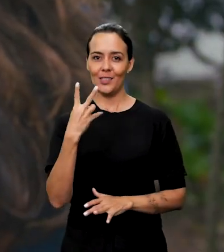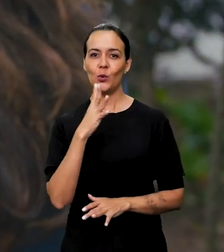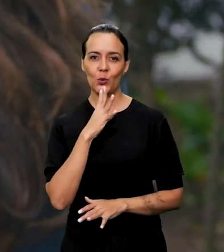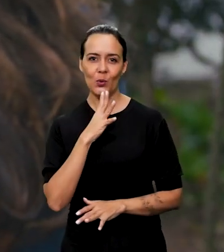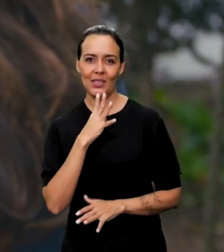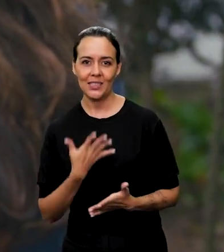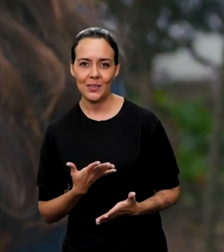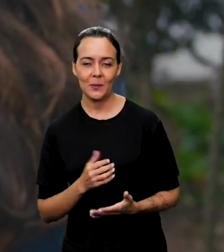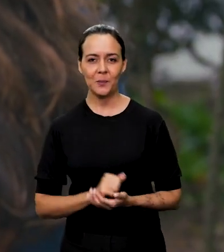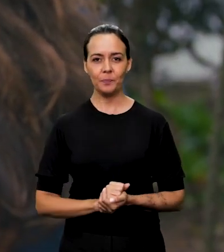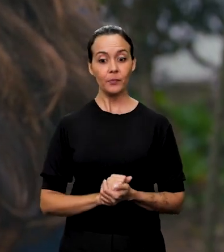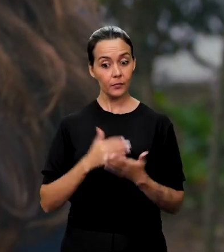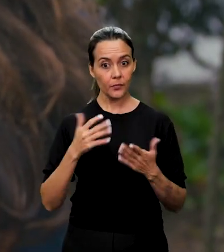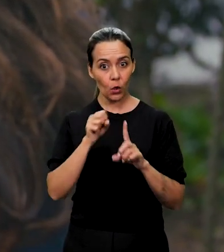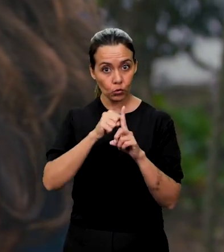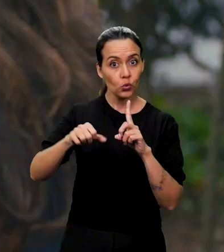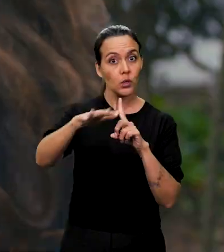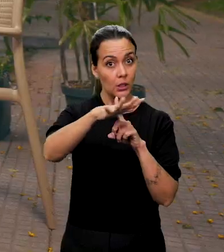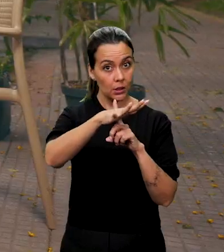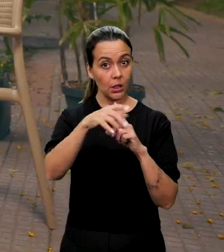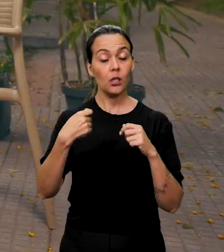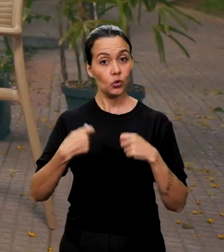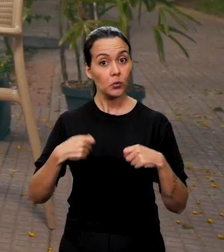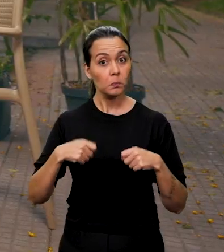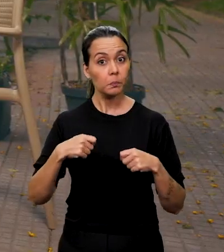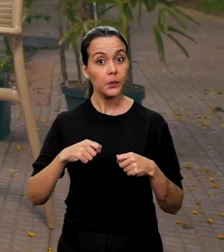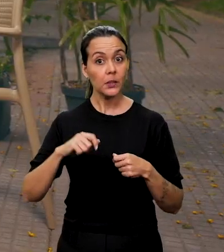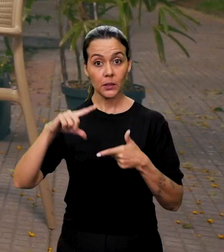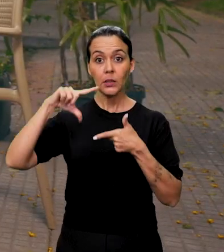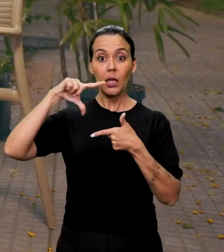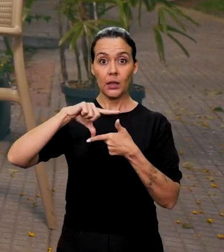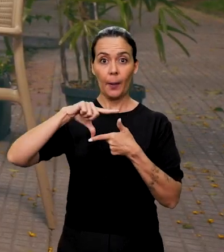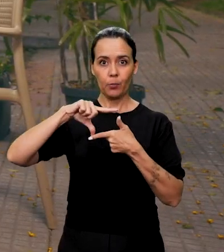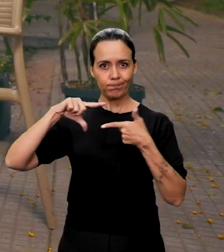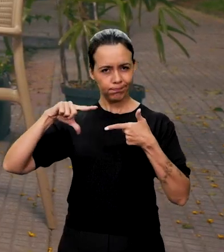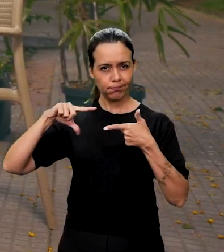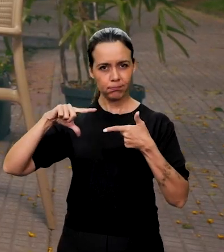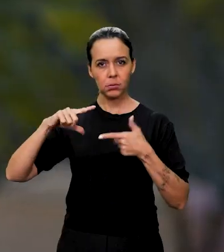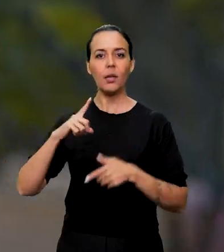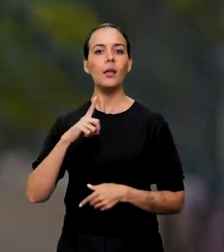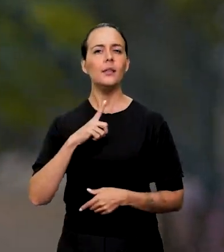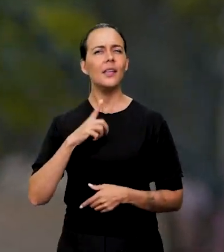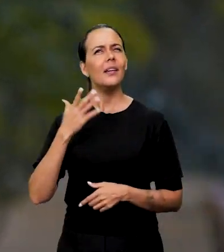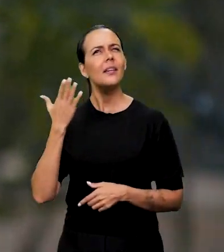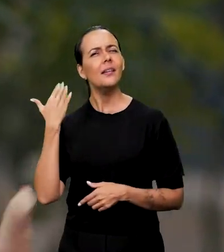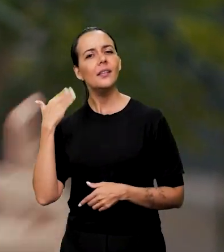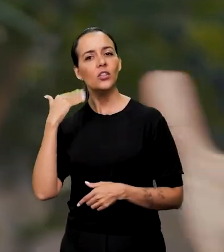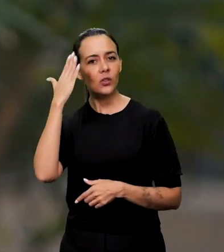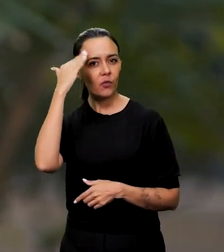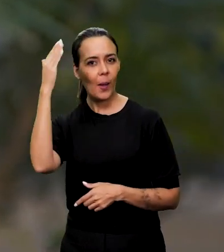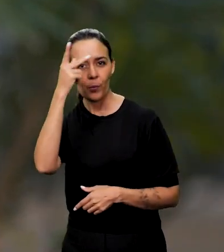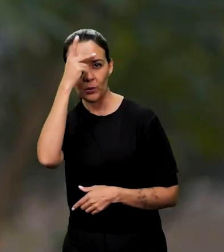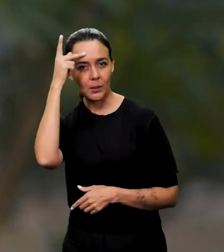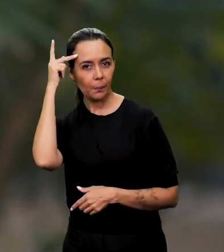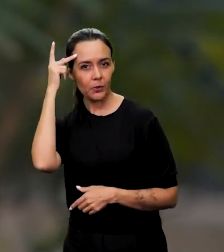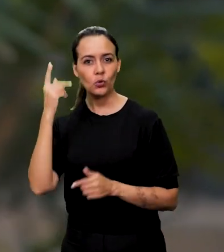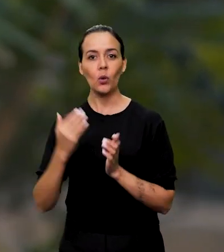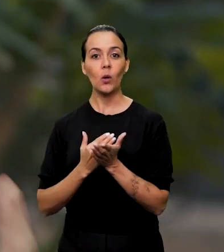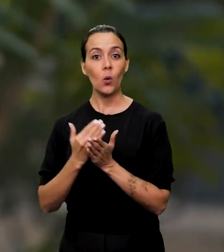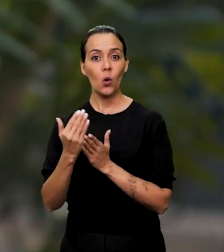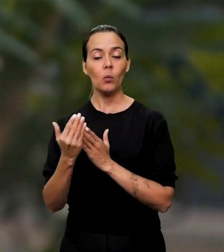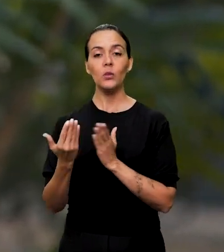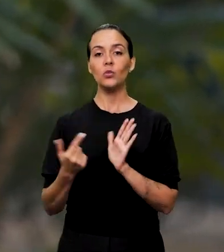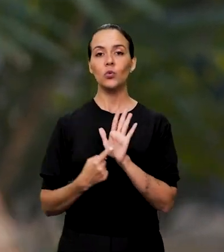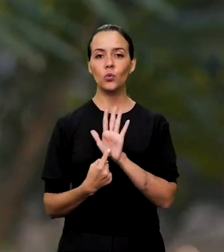sociedade o quanto a gente ainda tem que vencer esses tabus, recentemente a gente teve uma campanha usa uma blusa branca e saia azul. Que, né, começou o Mina Bem-Estar